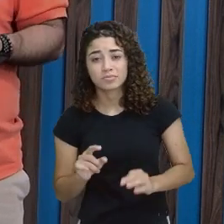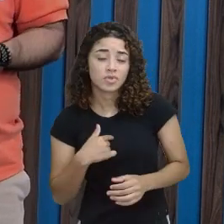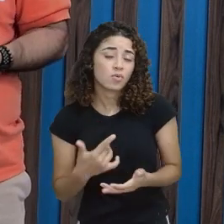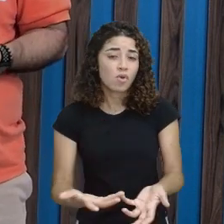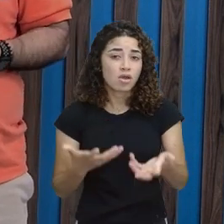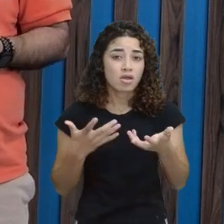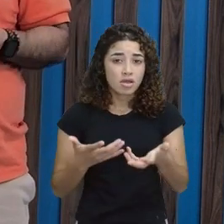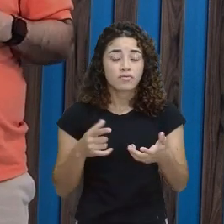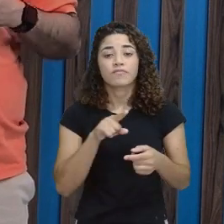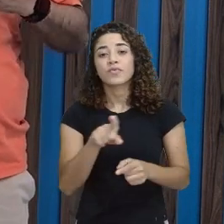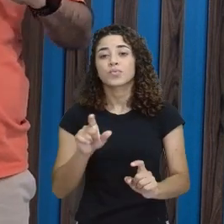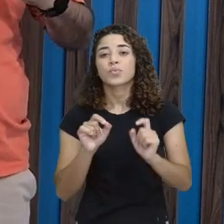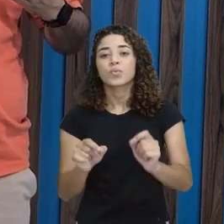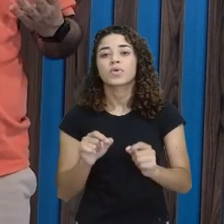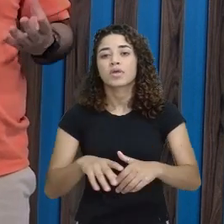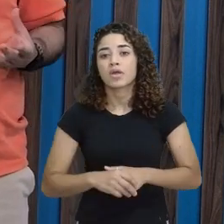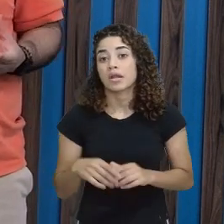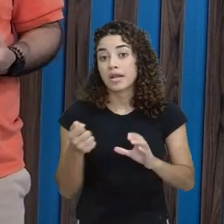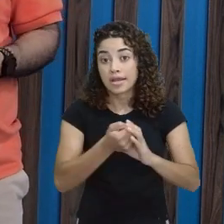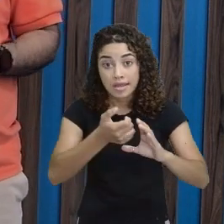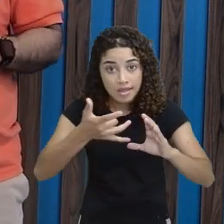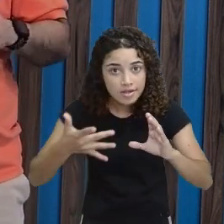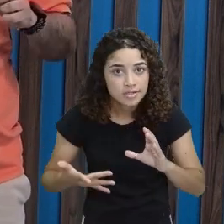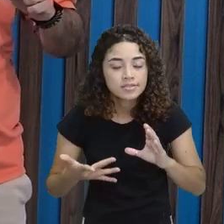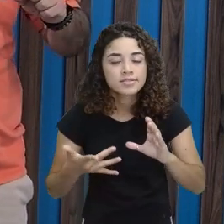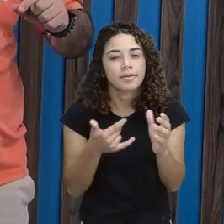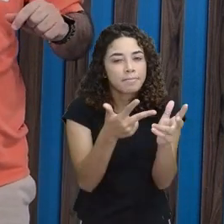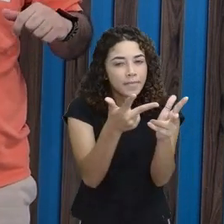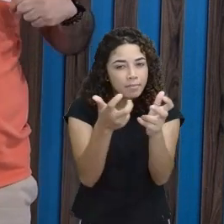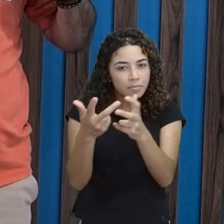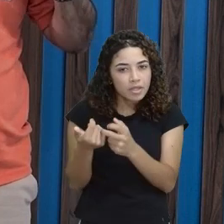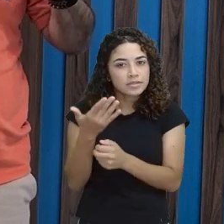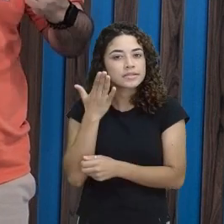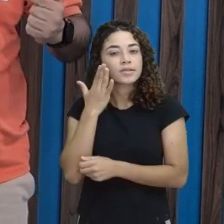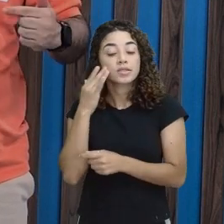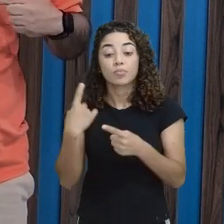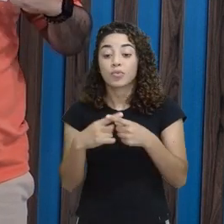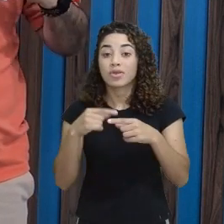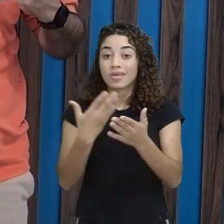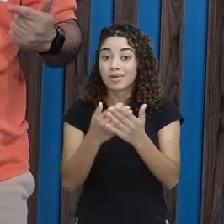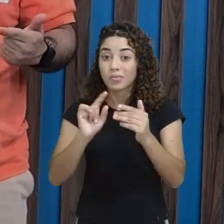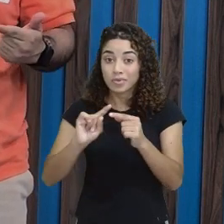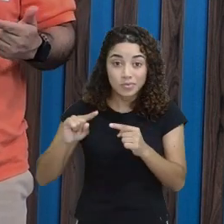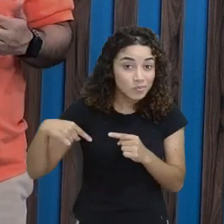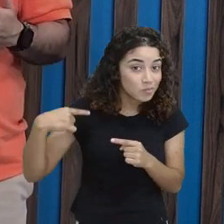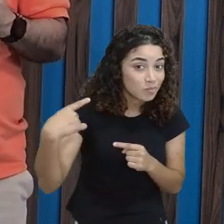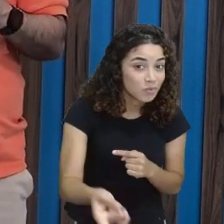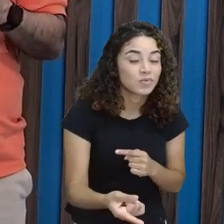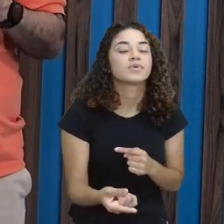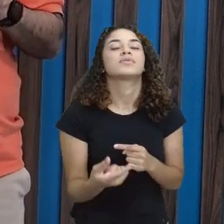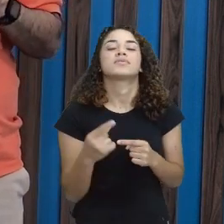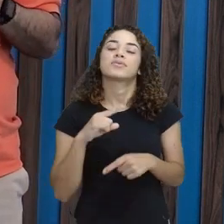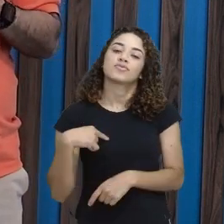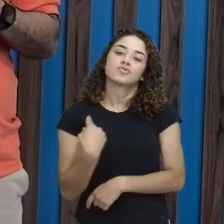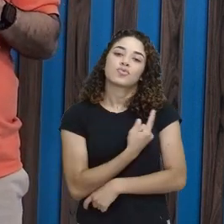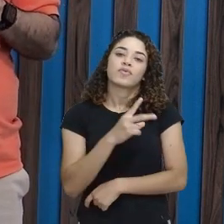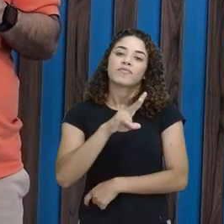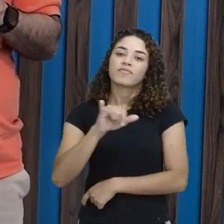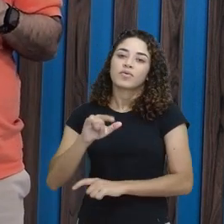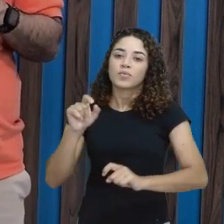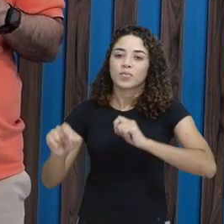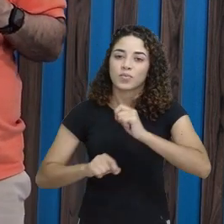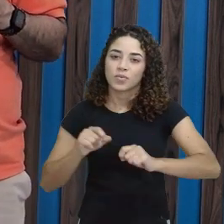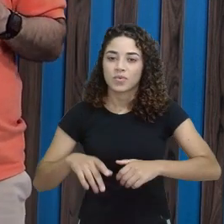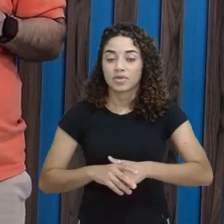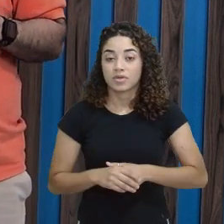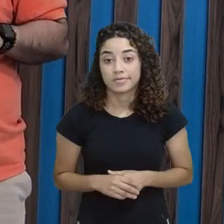que vocês fiquem, né, com essas características, porque na nossa próxima aula a gente vai se deter